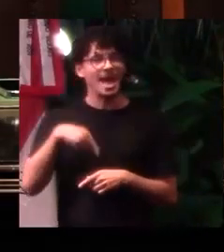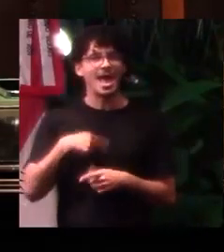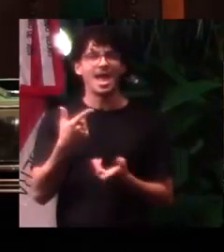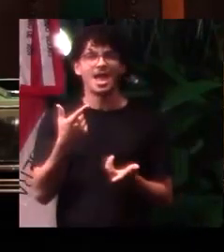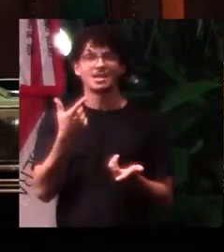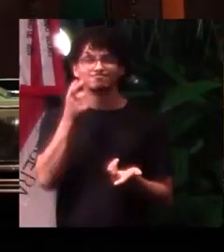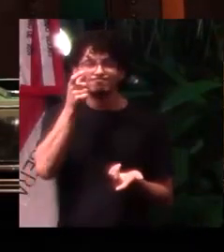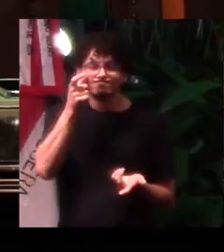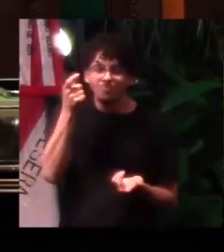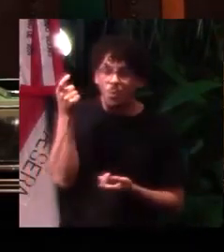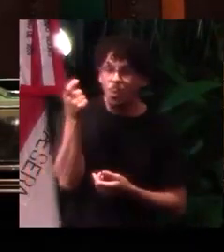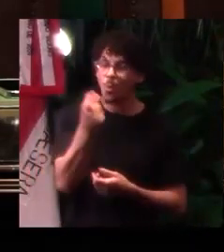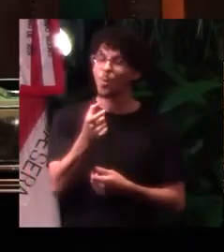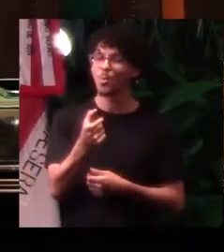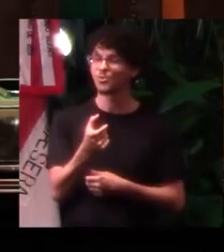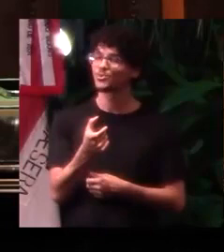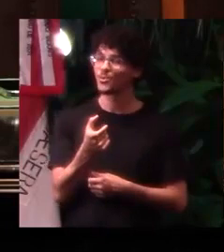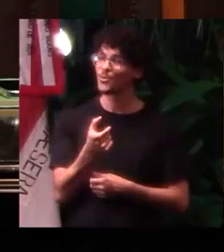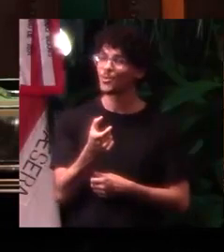porque